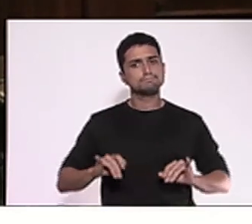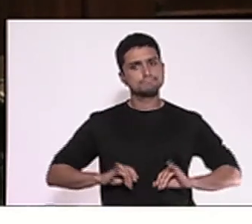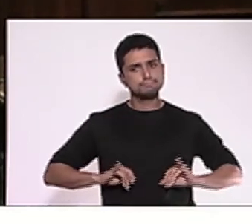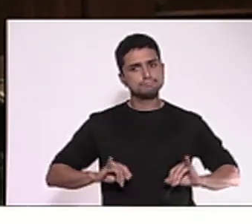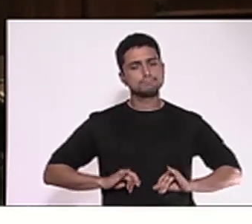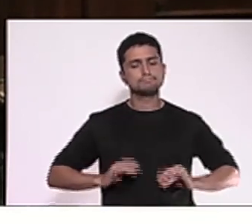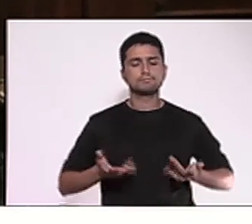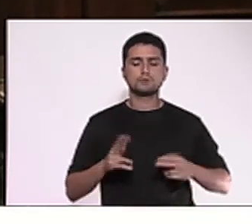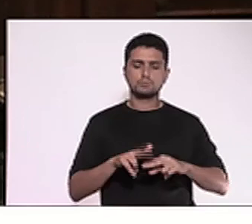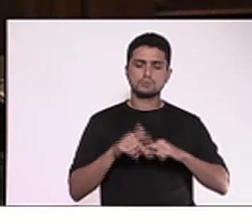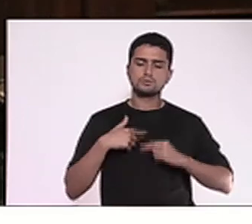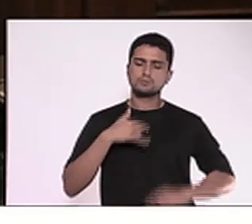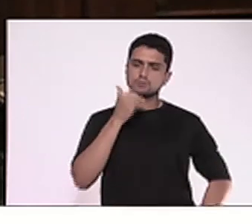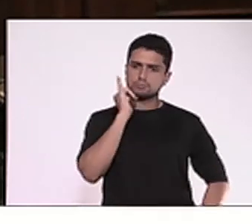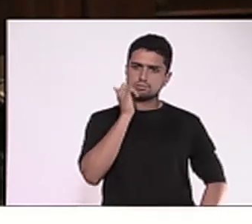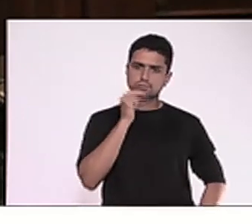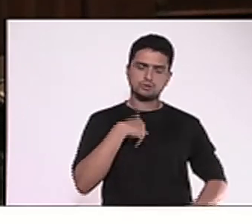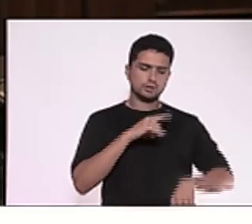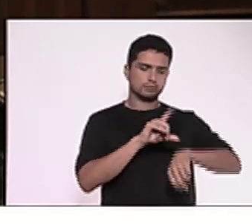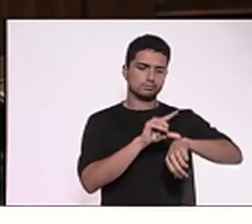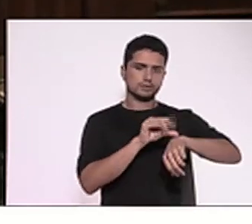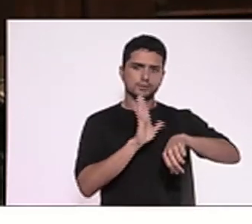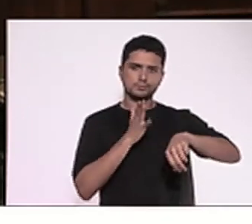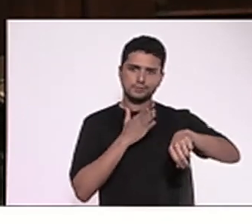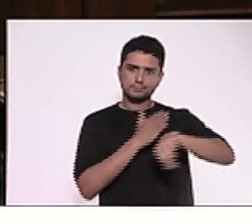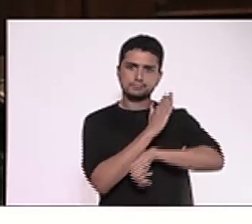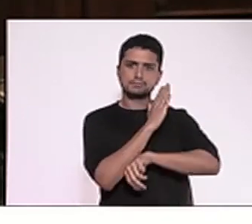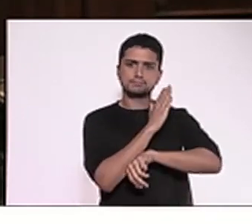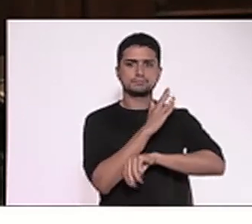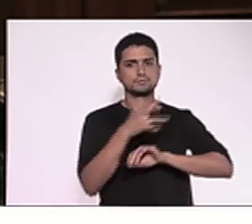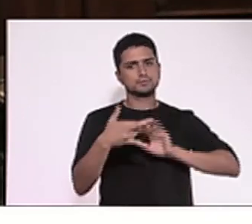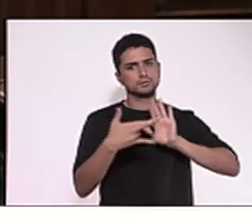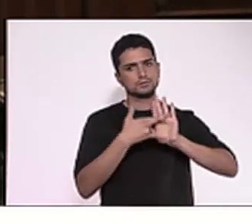aqui esse pronunciamento e encerro, já tendo ultrapassado o meu tempo regimental. Agradeço, presidente.